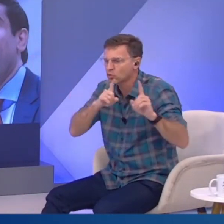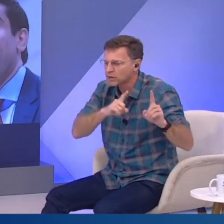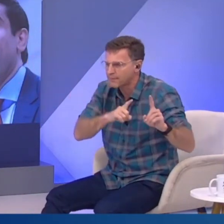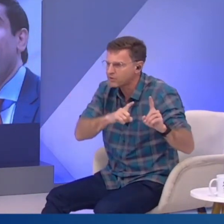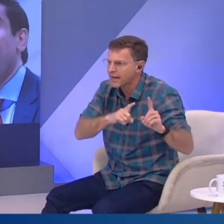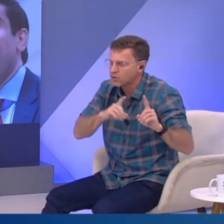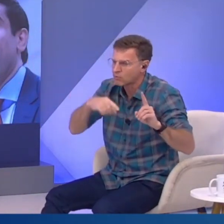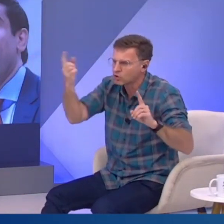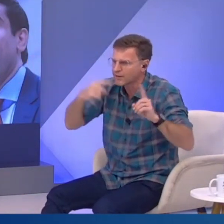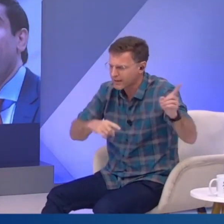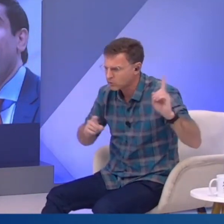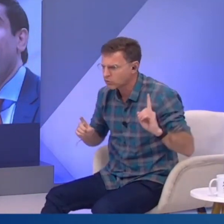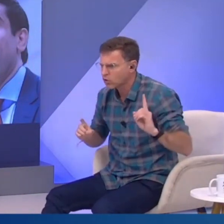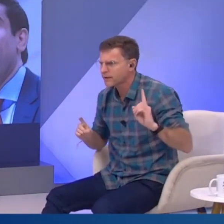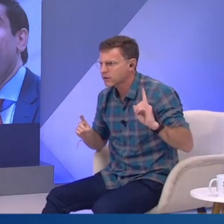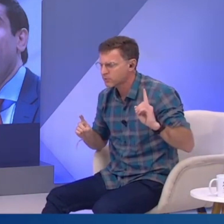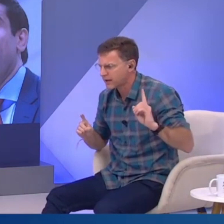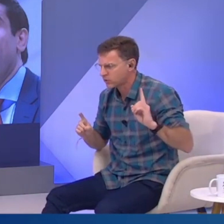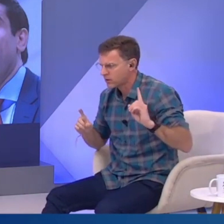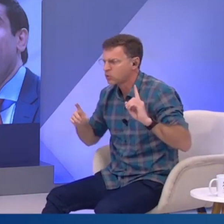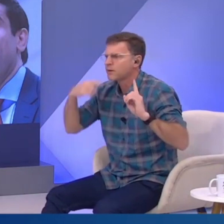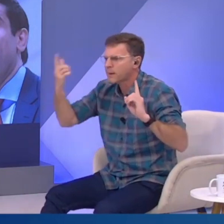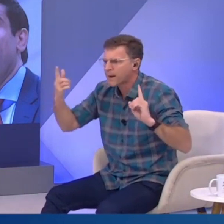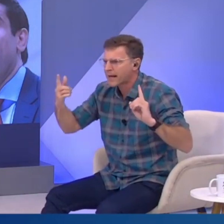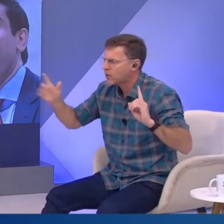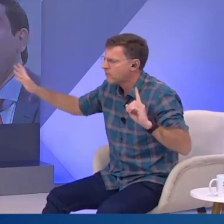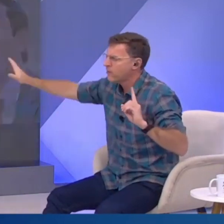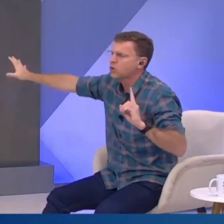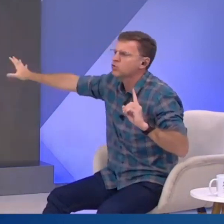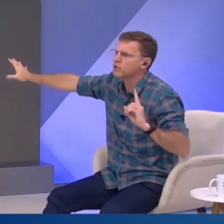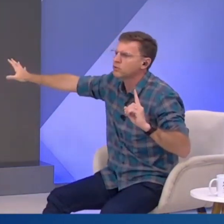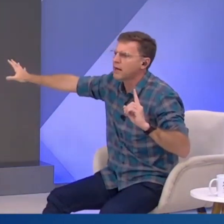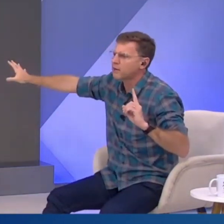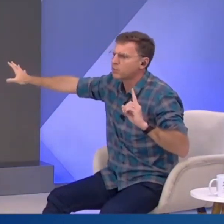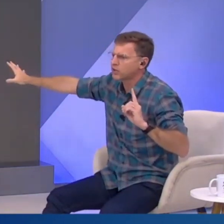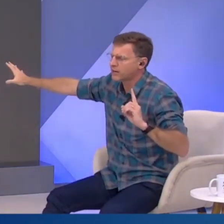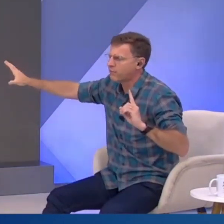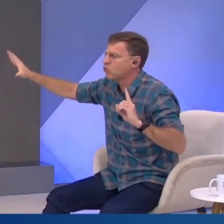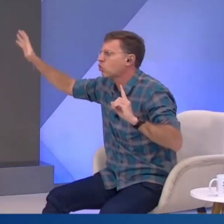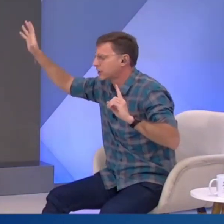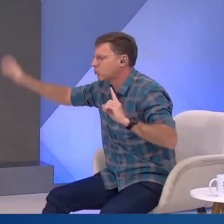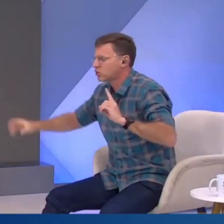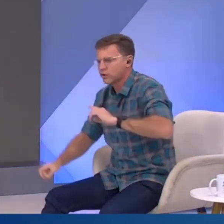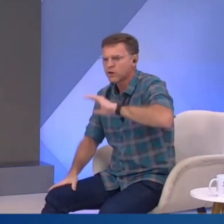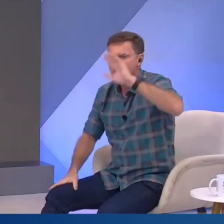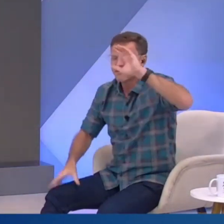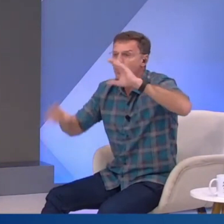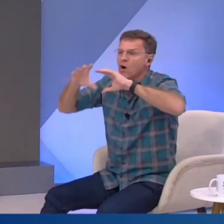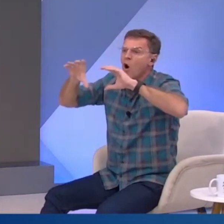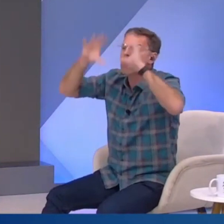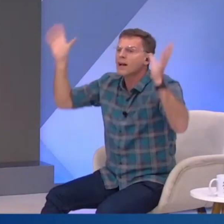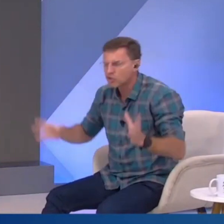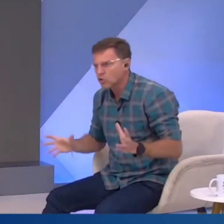de ser absolutamente técnico muito mais Porque o Roberto Campos Neto muito mais preparado ver quantos livros o garimpo Já escreveu e o conteúdo dos livros